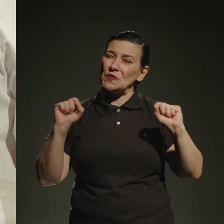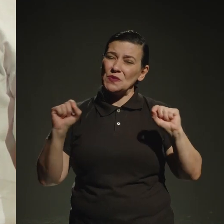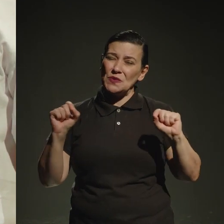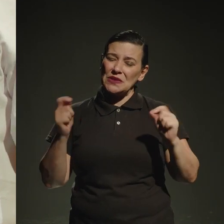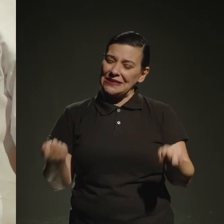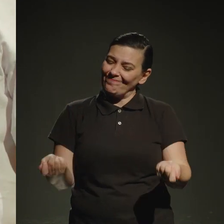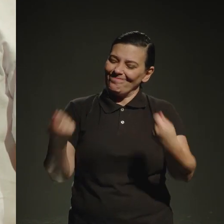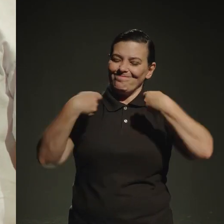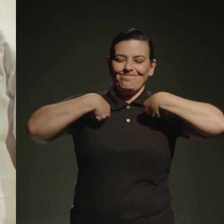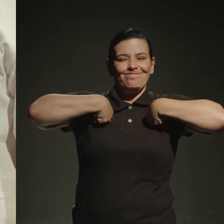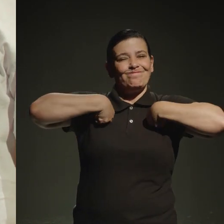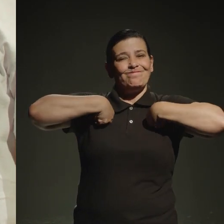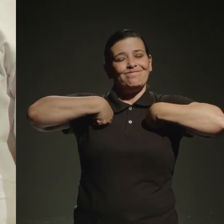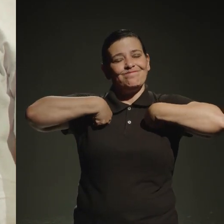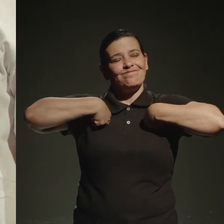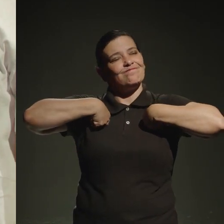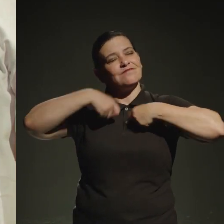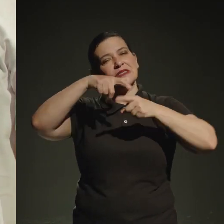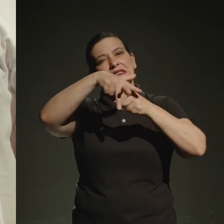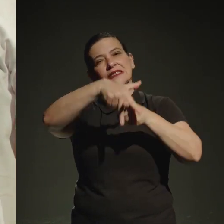a alcunha que um dia me deste,